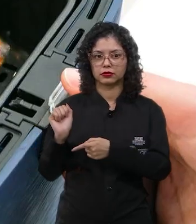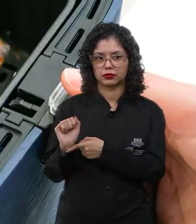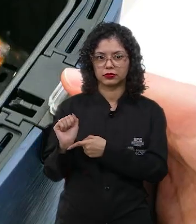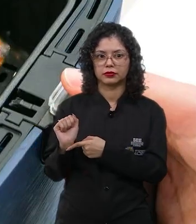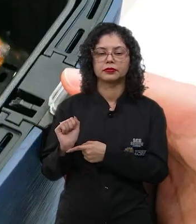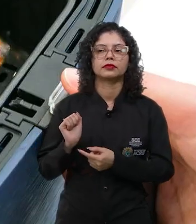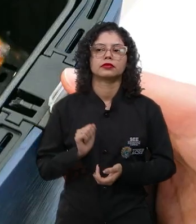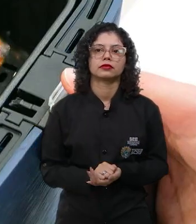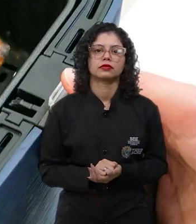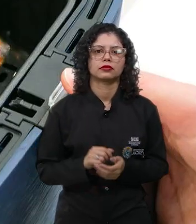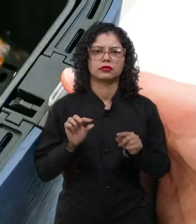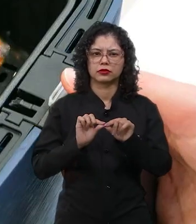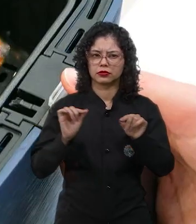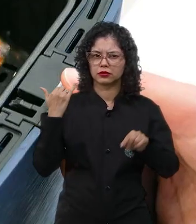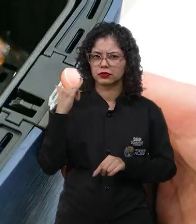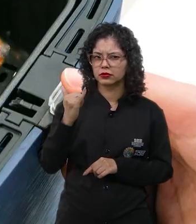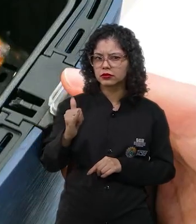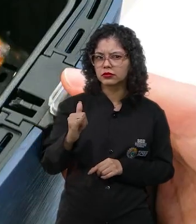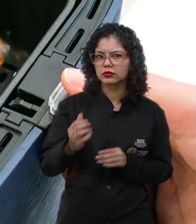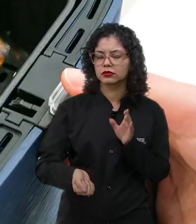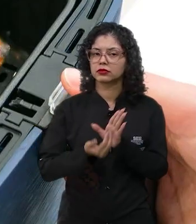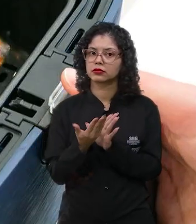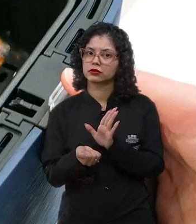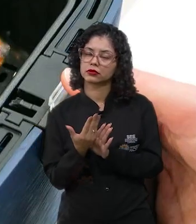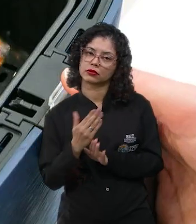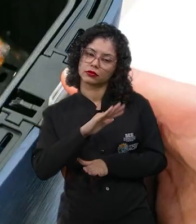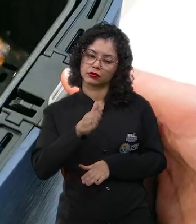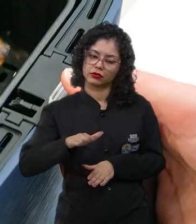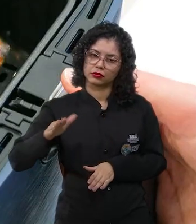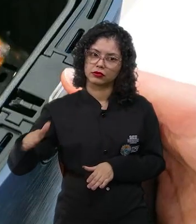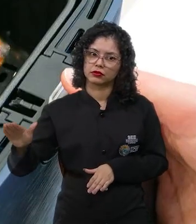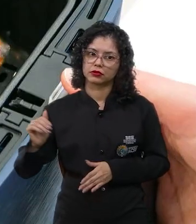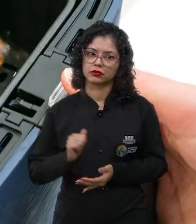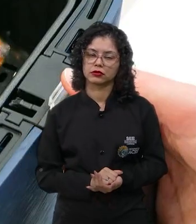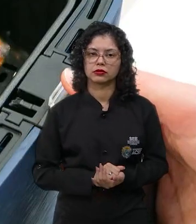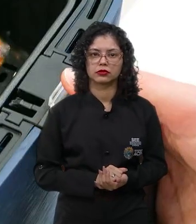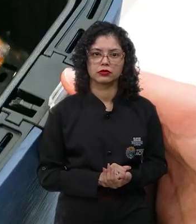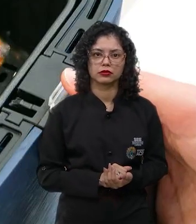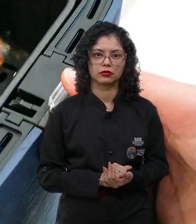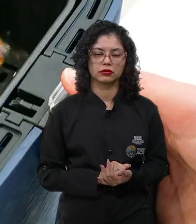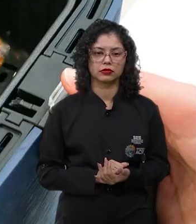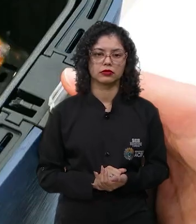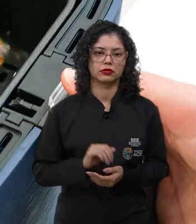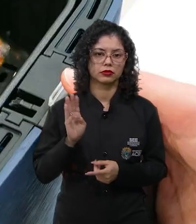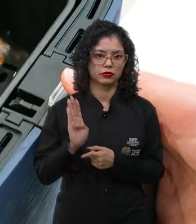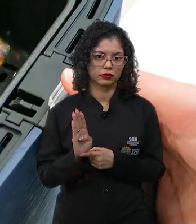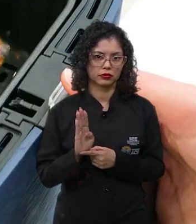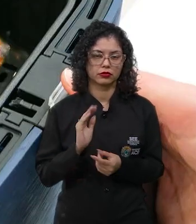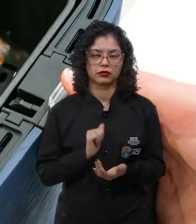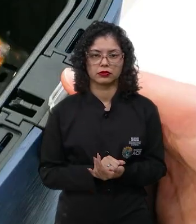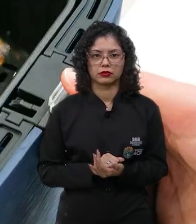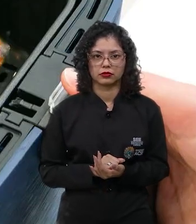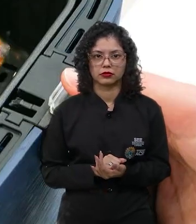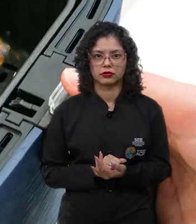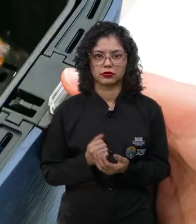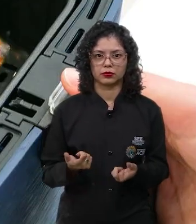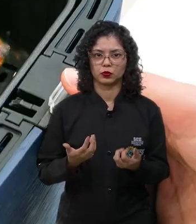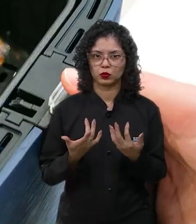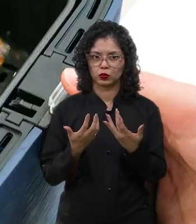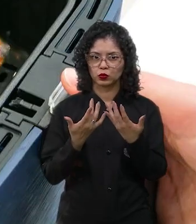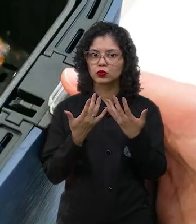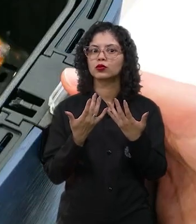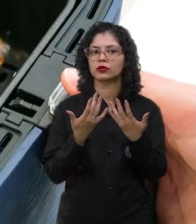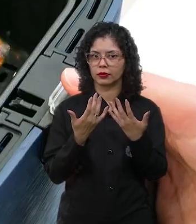A, correntes elétricas que produzem ondas eletromagnéticas. Alternativa B, aquecimento